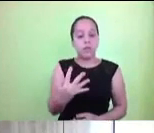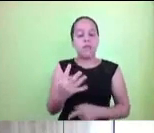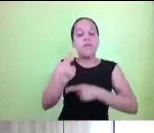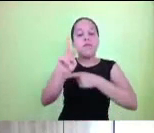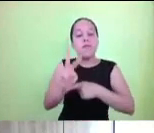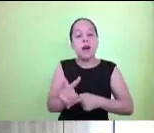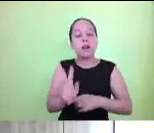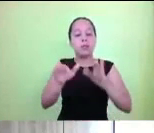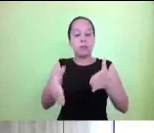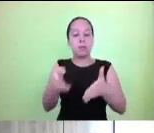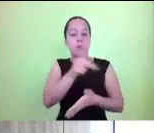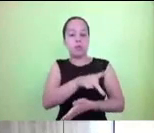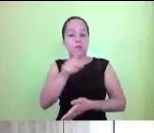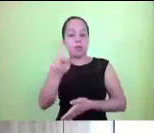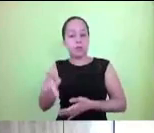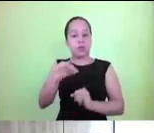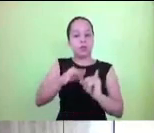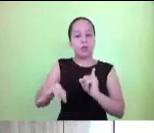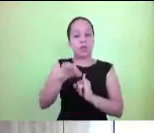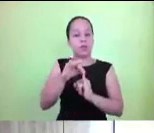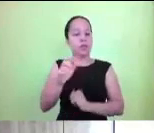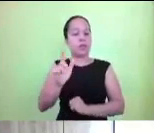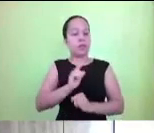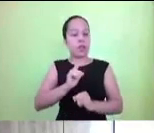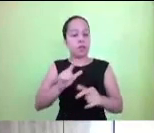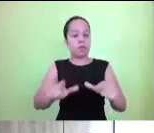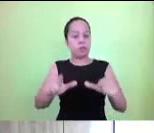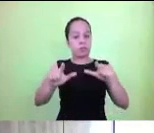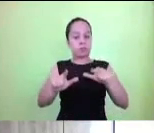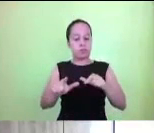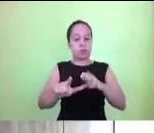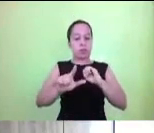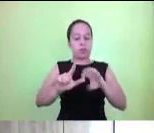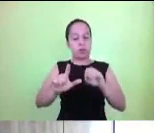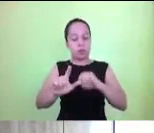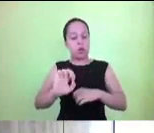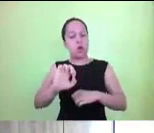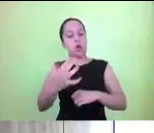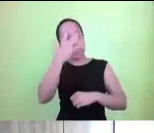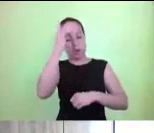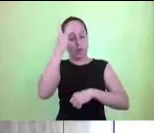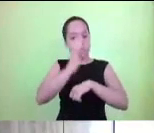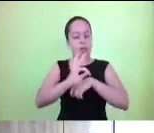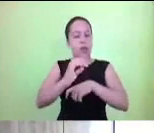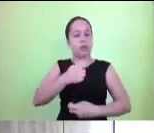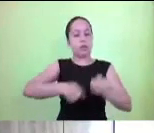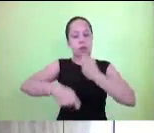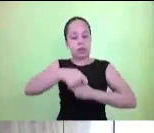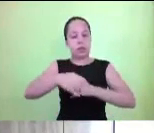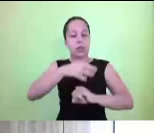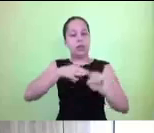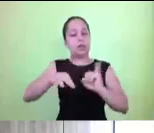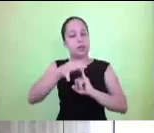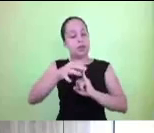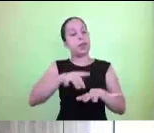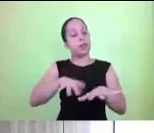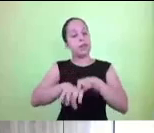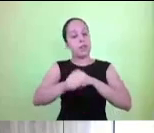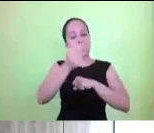do IFES, portadores de diplomas de licenciatura ou técnicos administrativos do IFES com graduação.